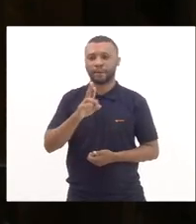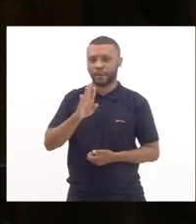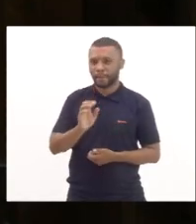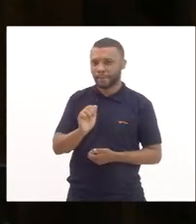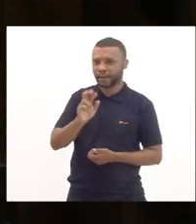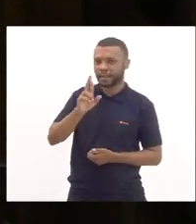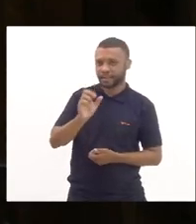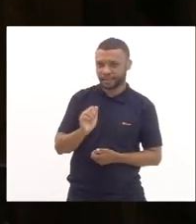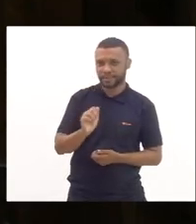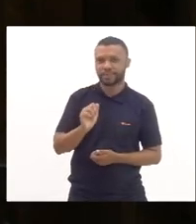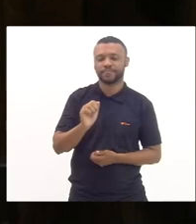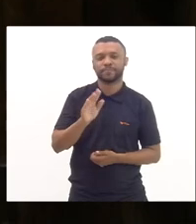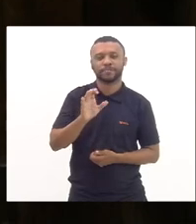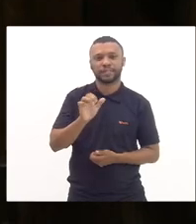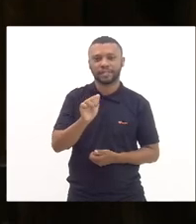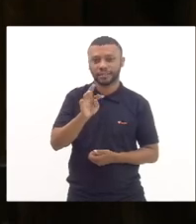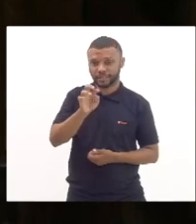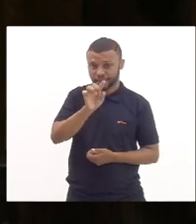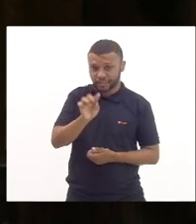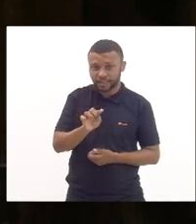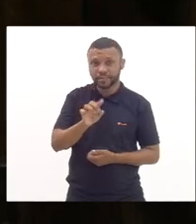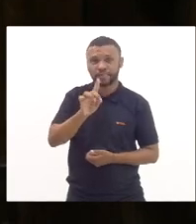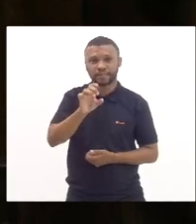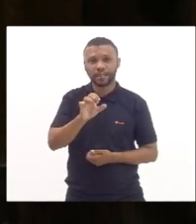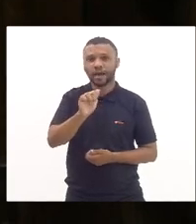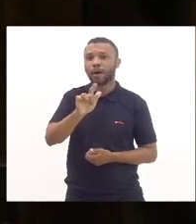Almeida, Fábio Oliveira das Chagas,